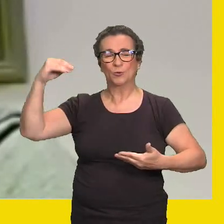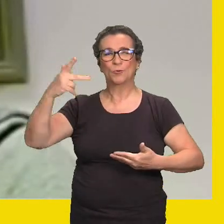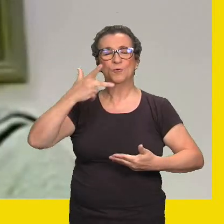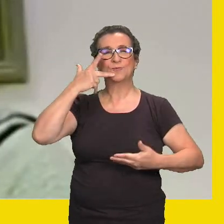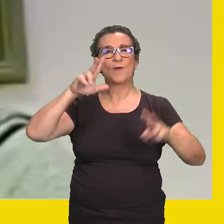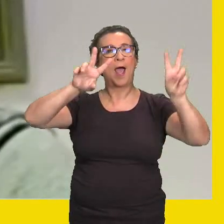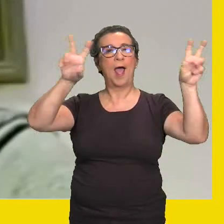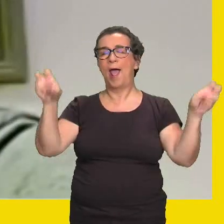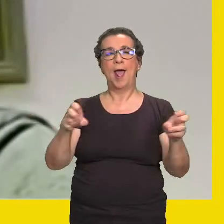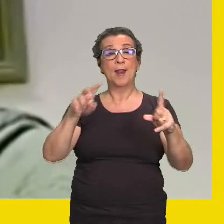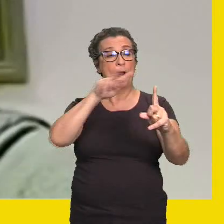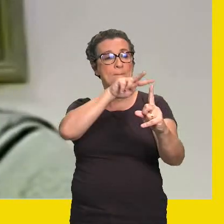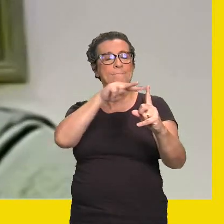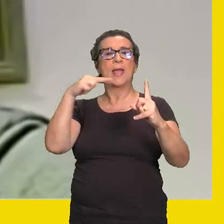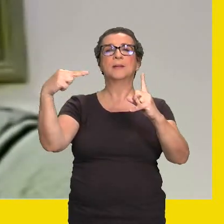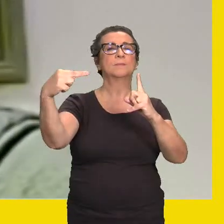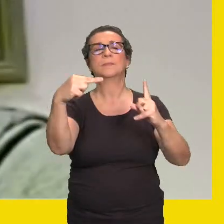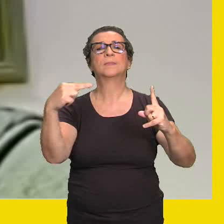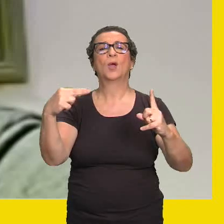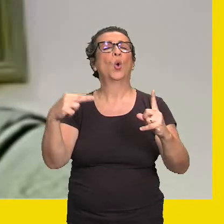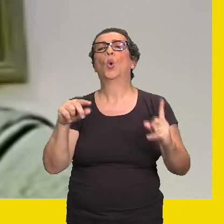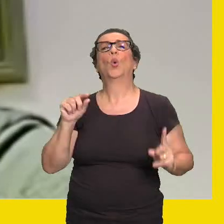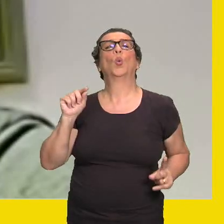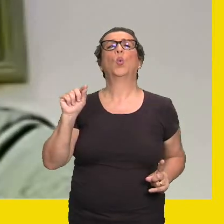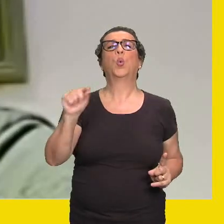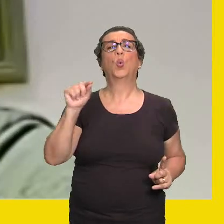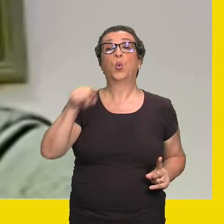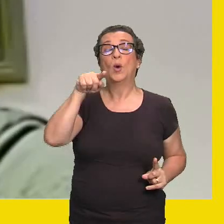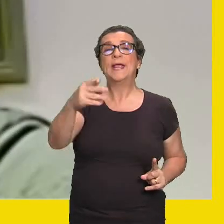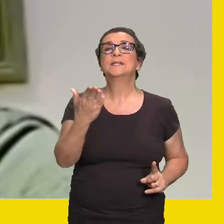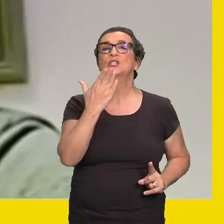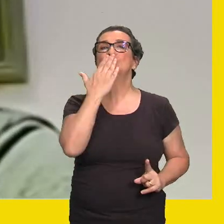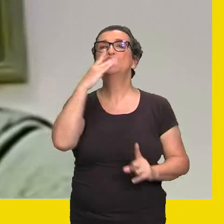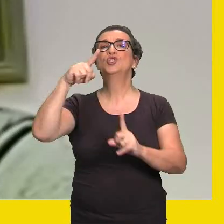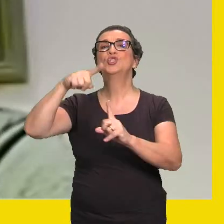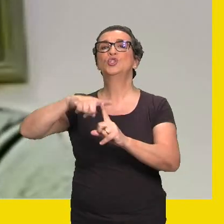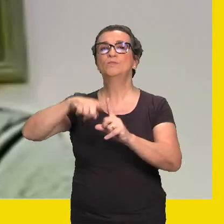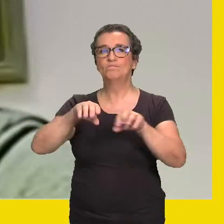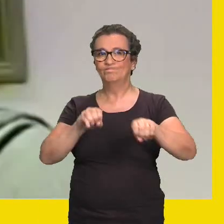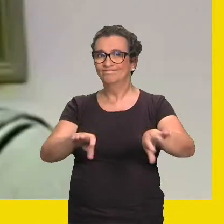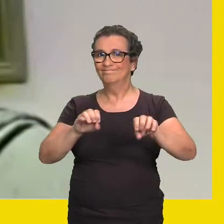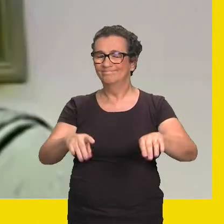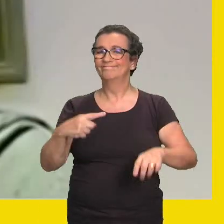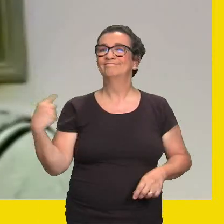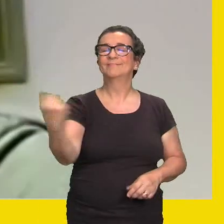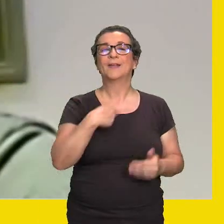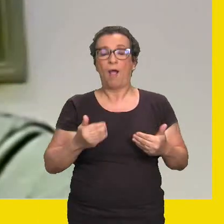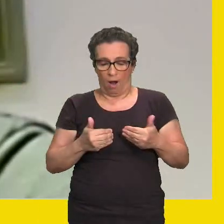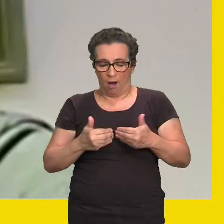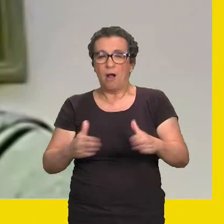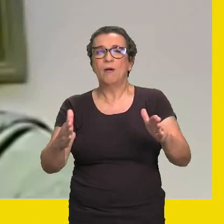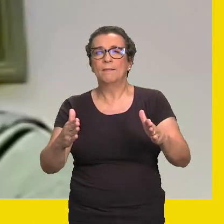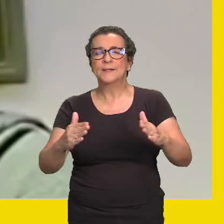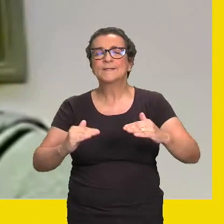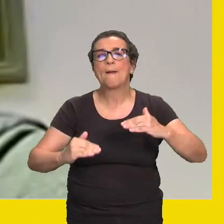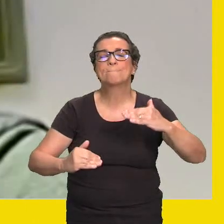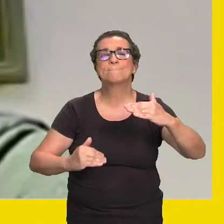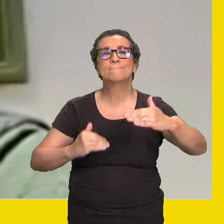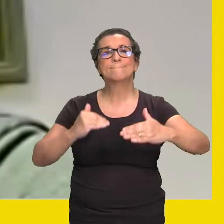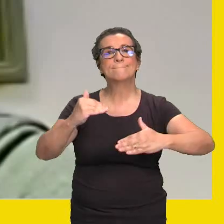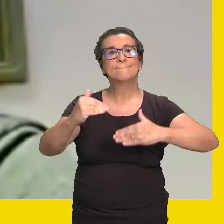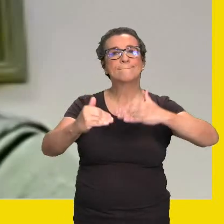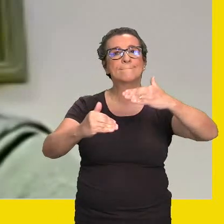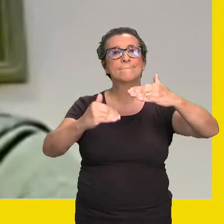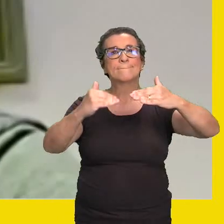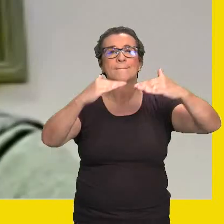dessa perspectiva do que seria essa modalidade de ensino, para a gente começar a caminhar e a